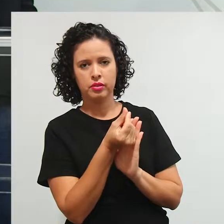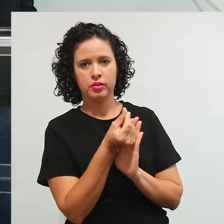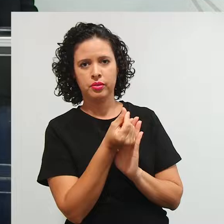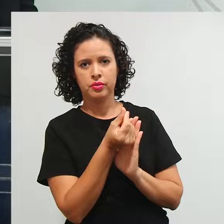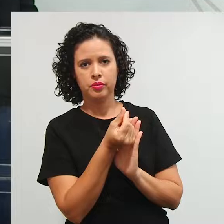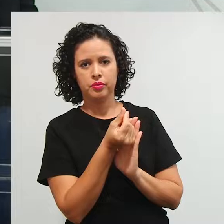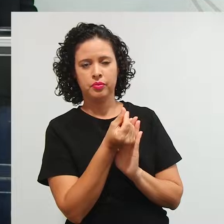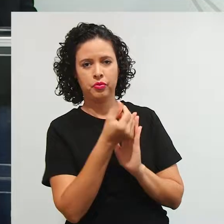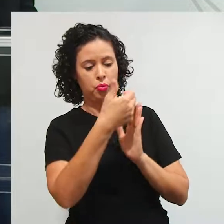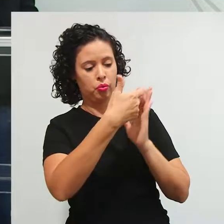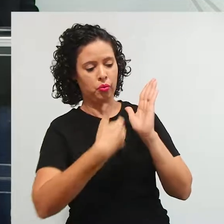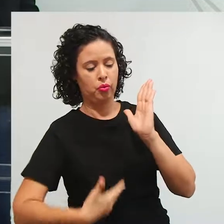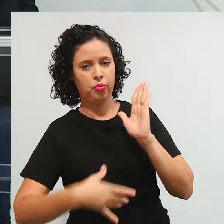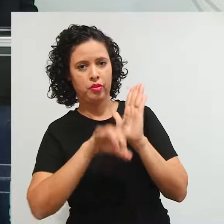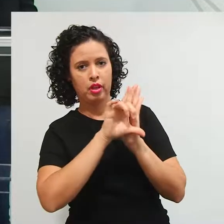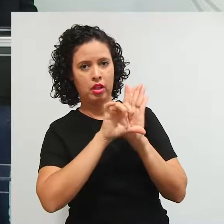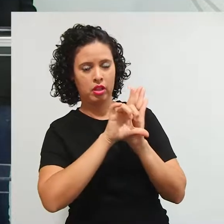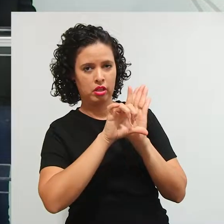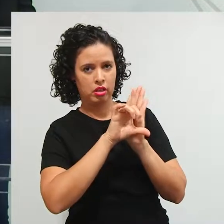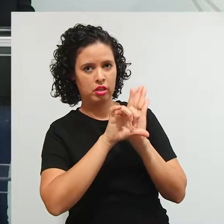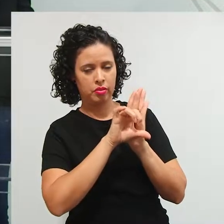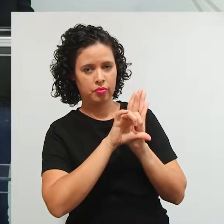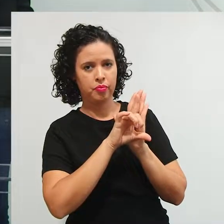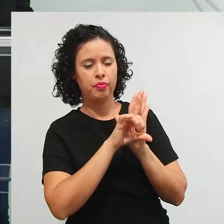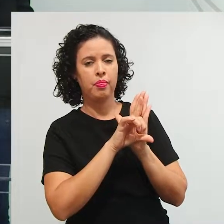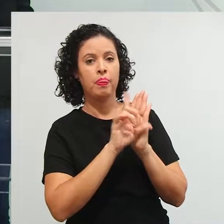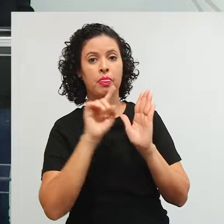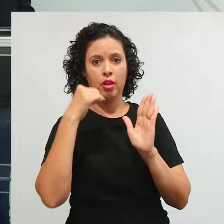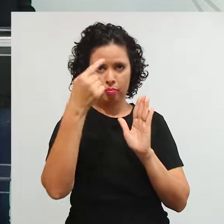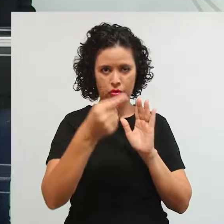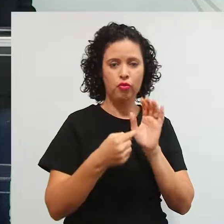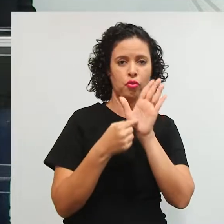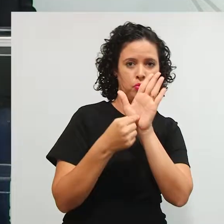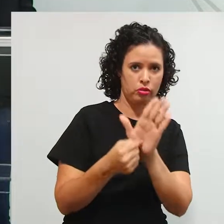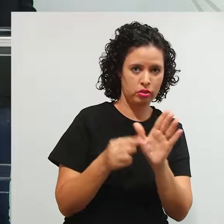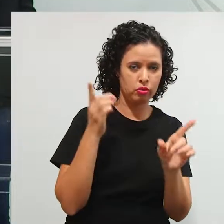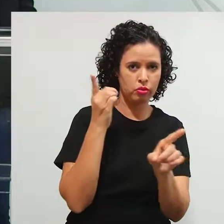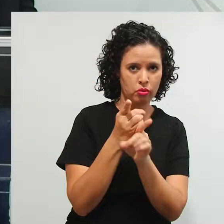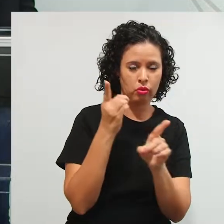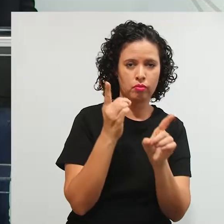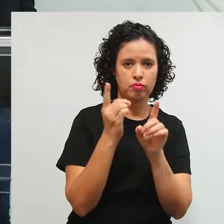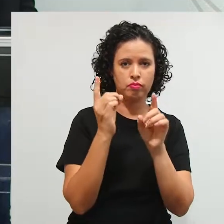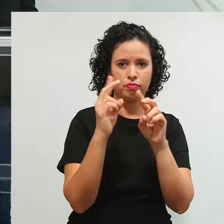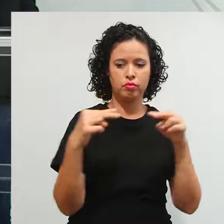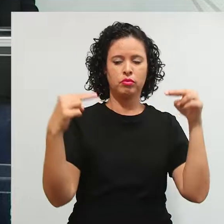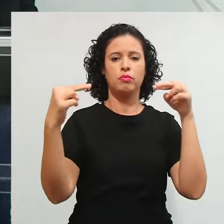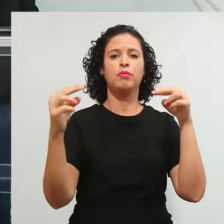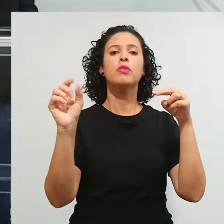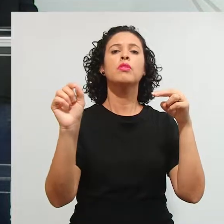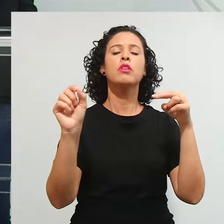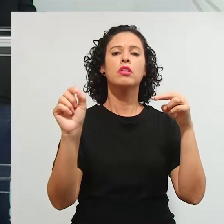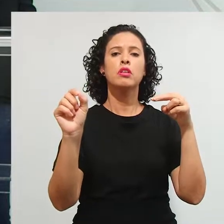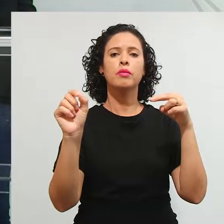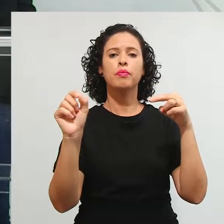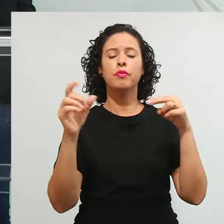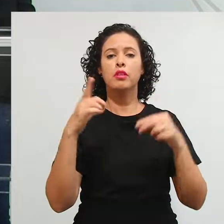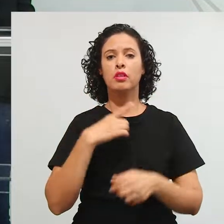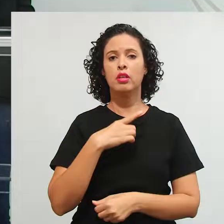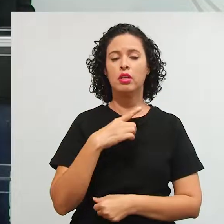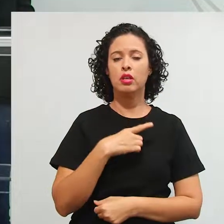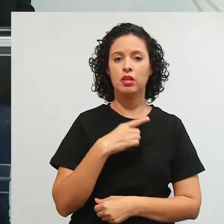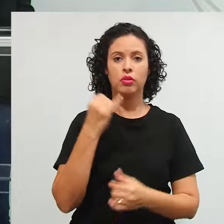no corpo da lei, antes dos anexos, eu vou mostrar isso para vocês nos encontros síncronos,